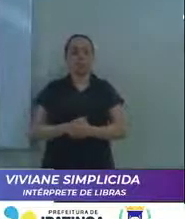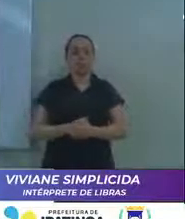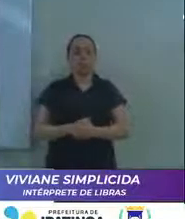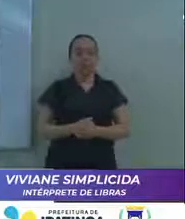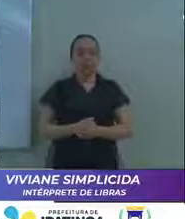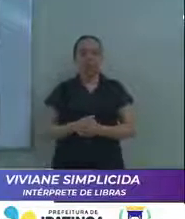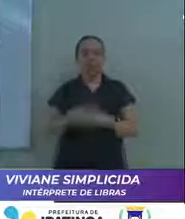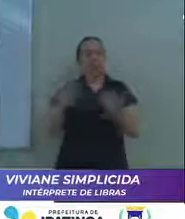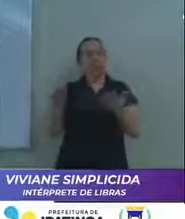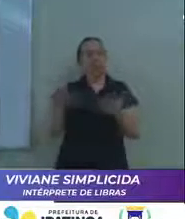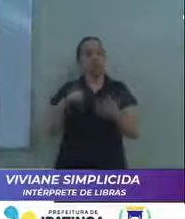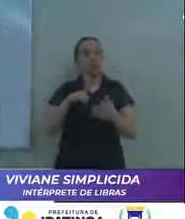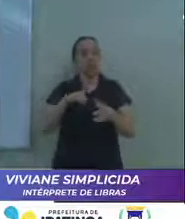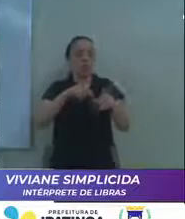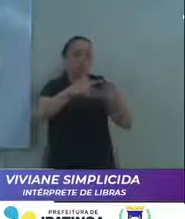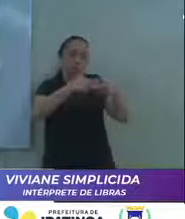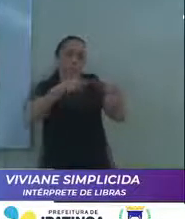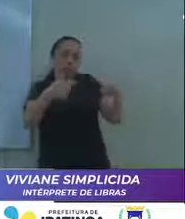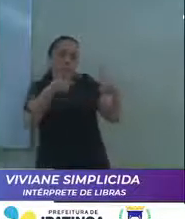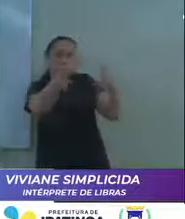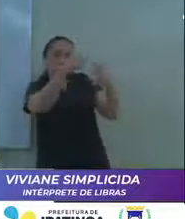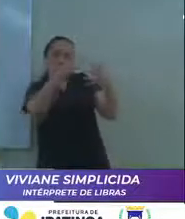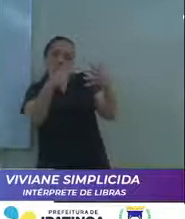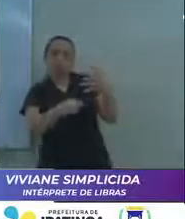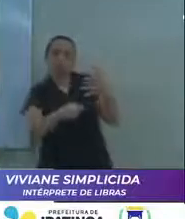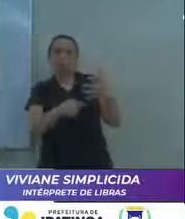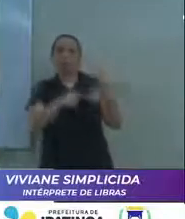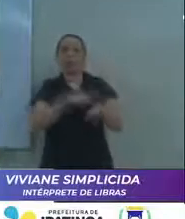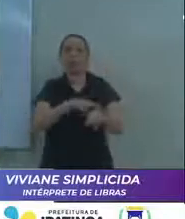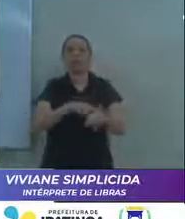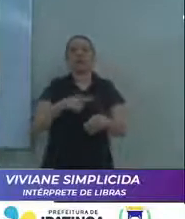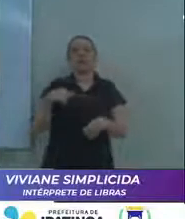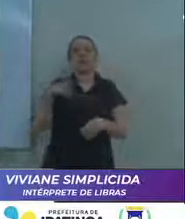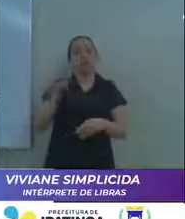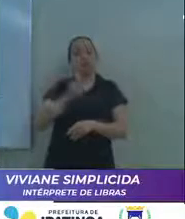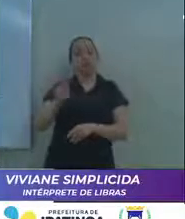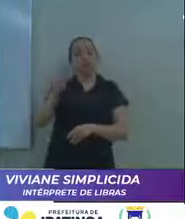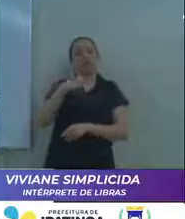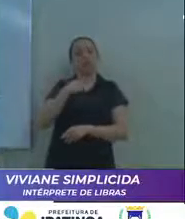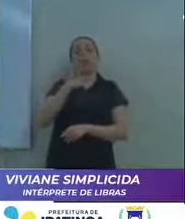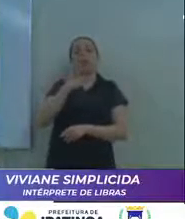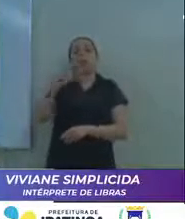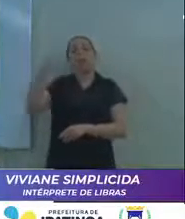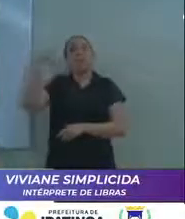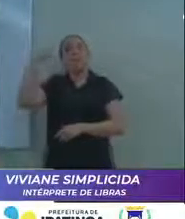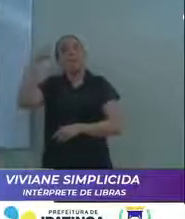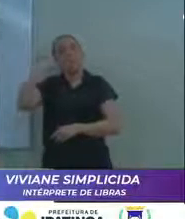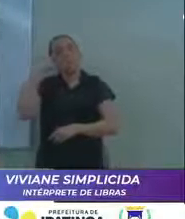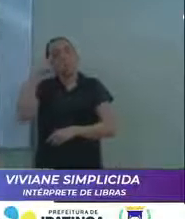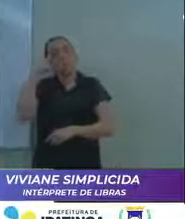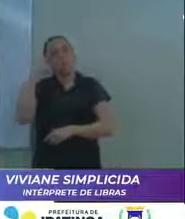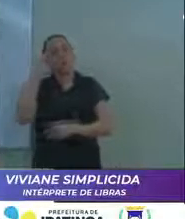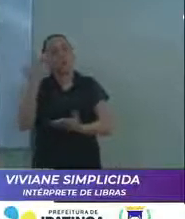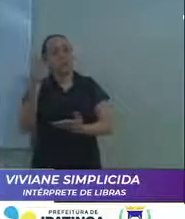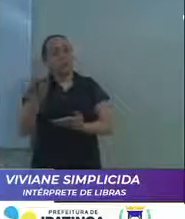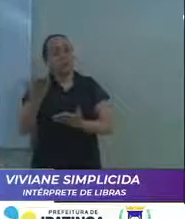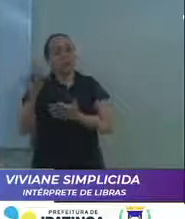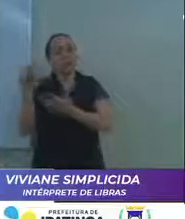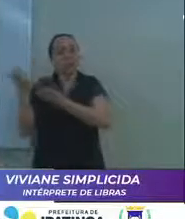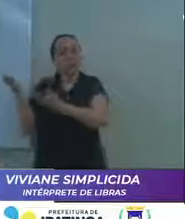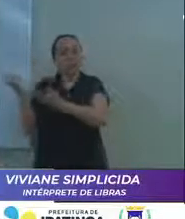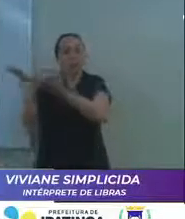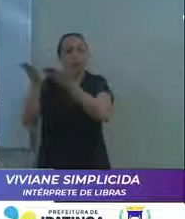são momentos que a gente usa a nossa voz. Pensando nisso, eu vou trazer para a